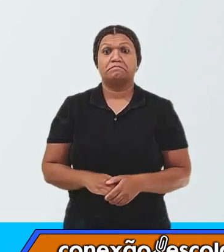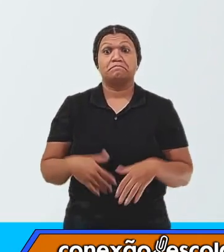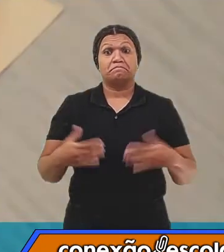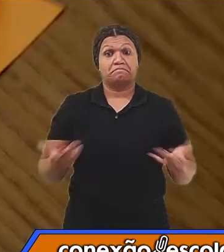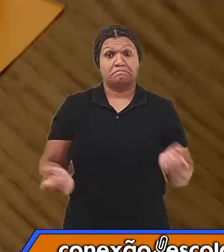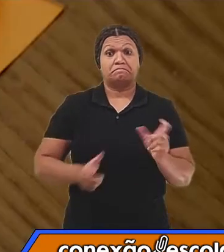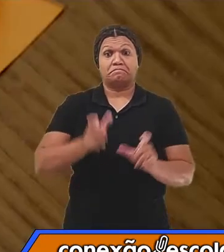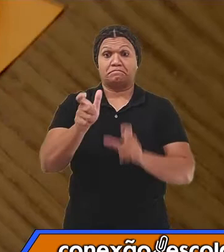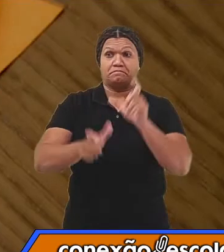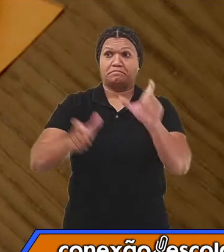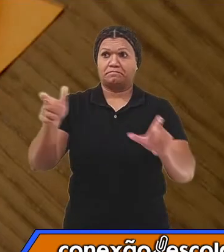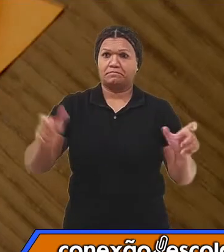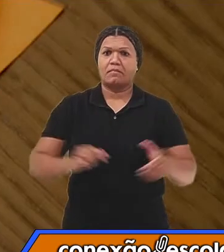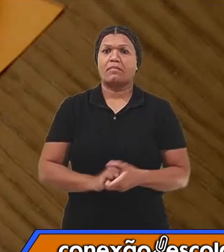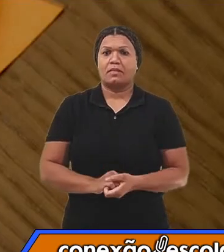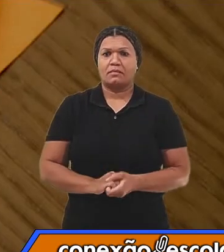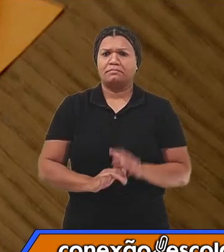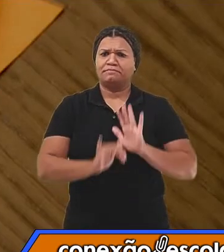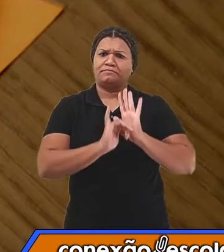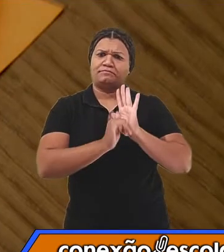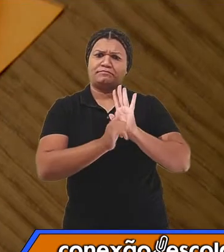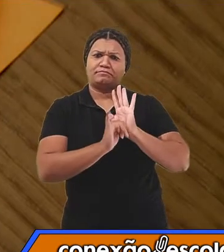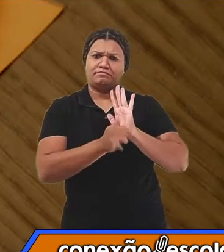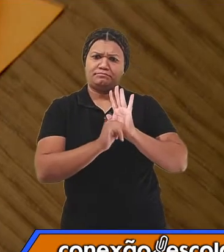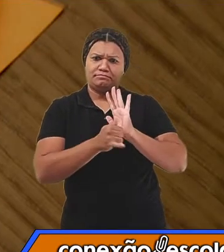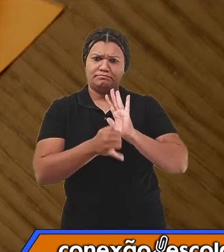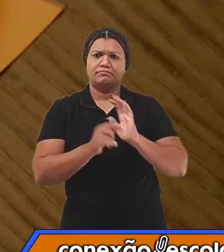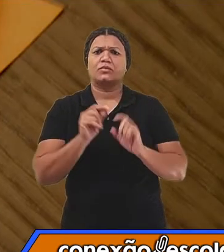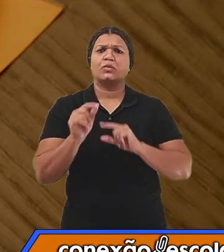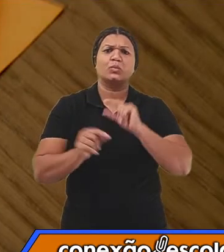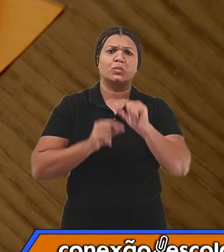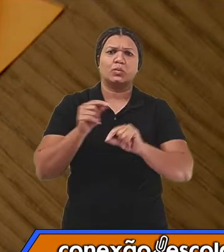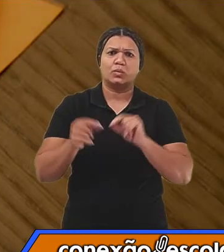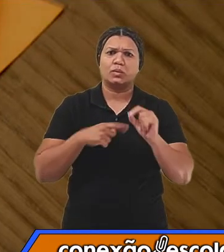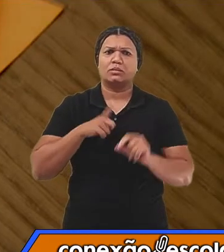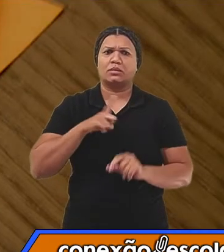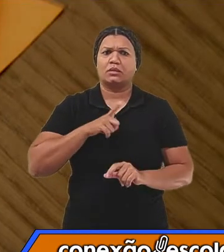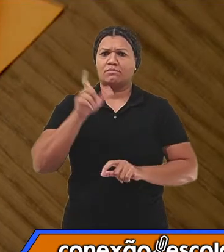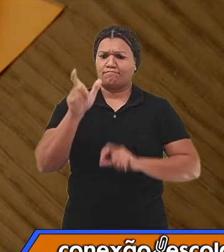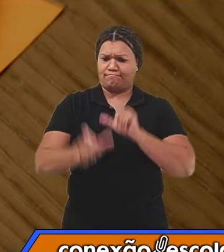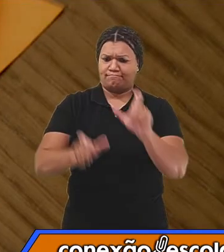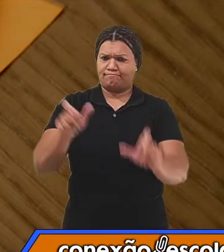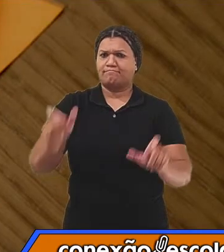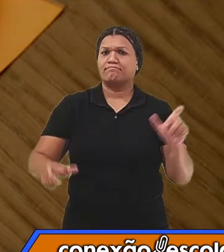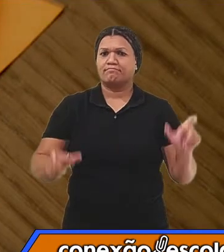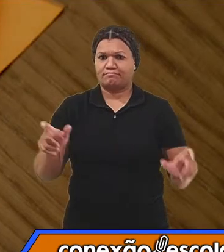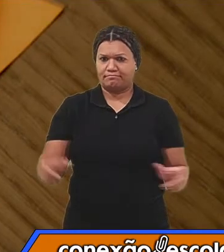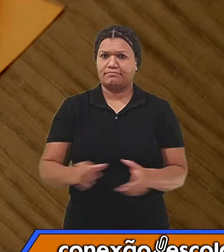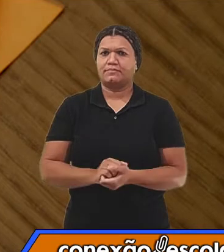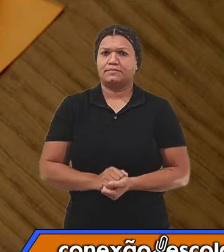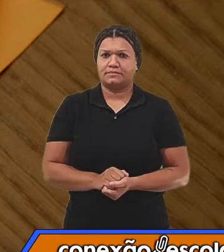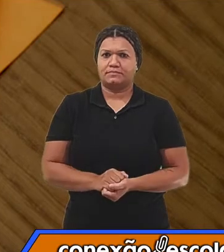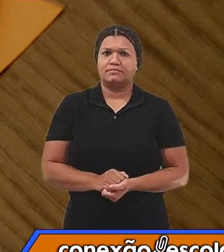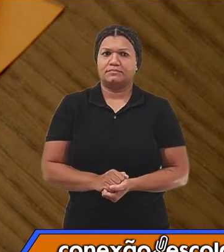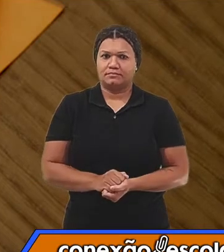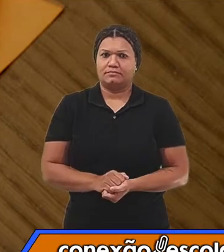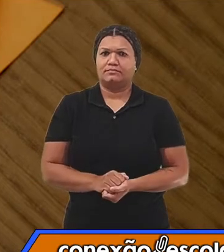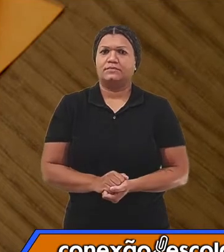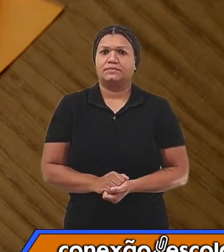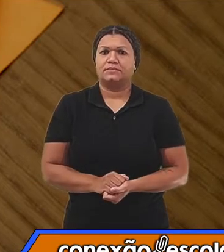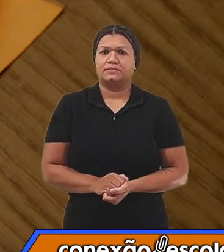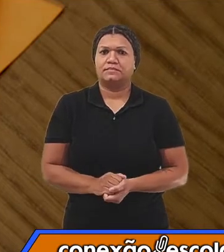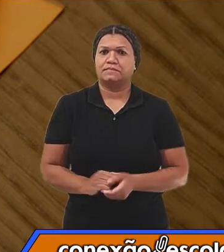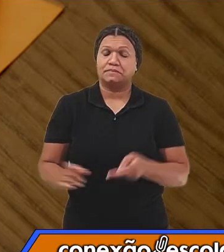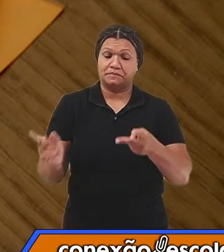Pessoal, a fábula é composta por personagens, que em inglês são os